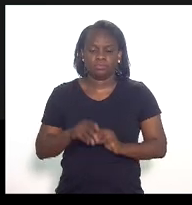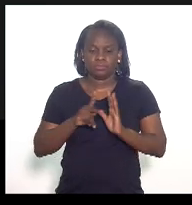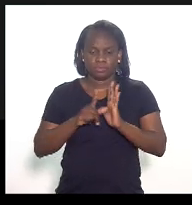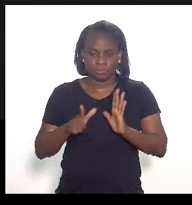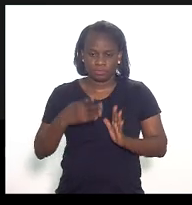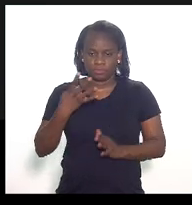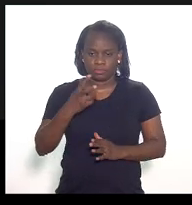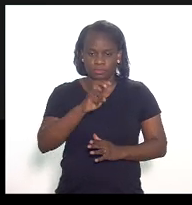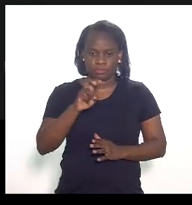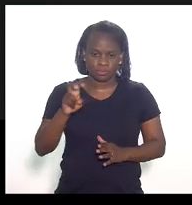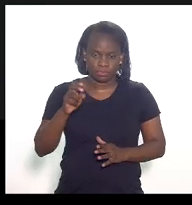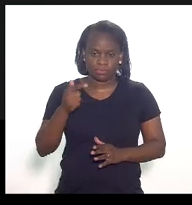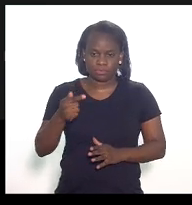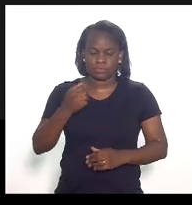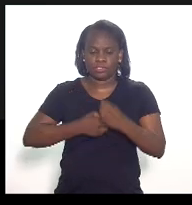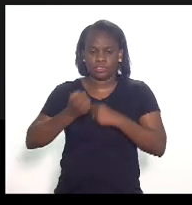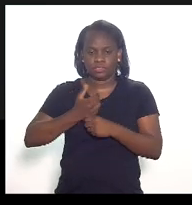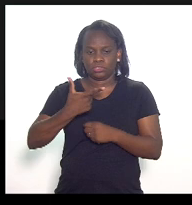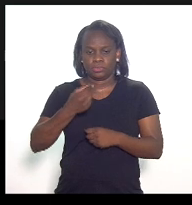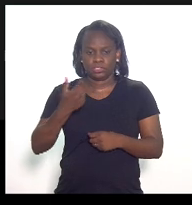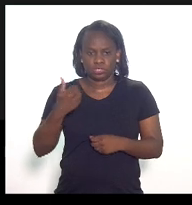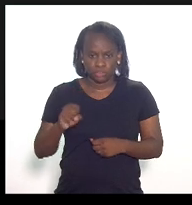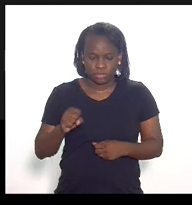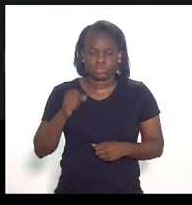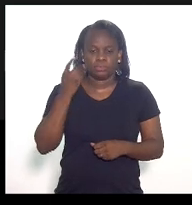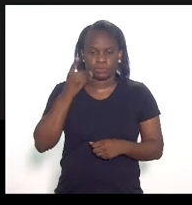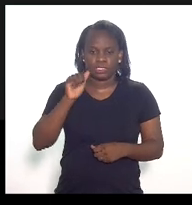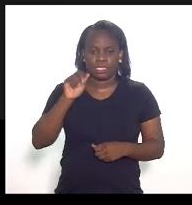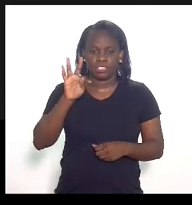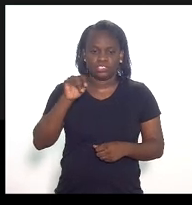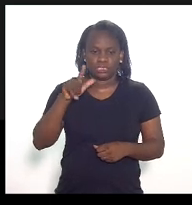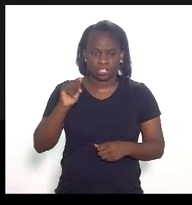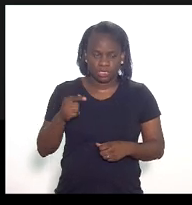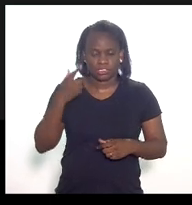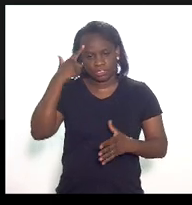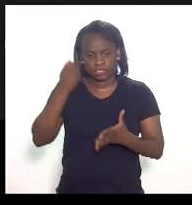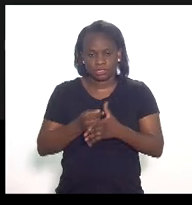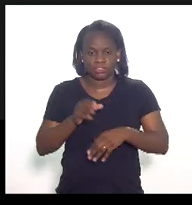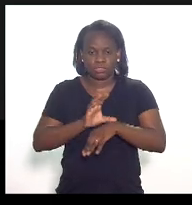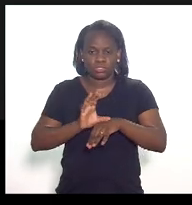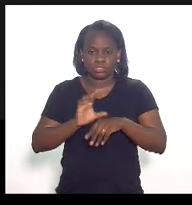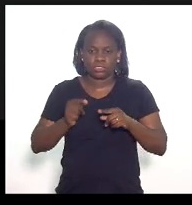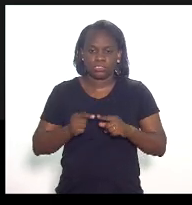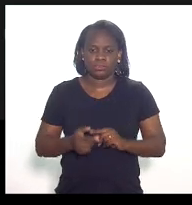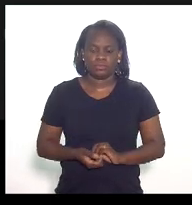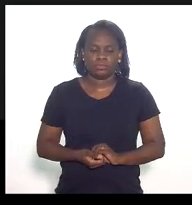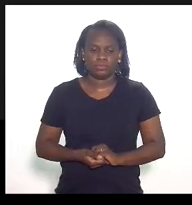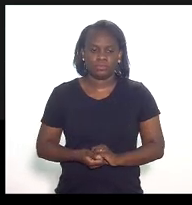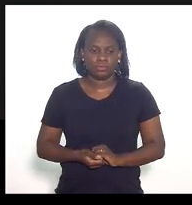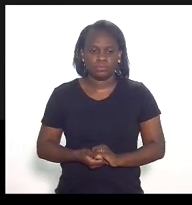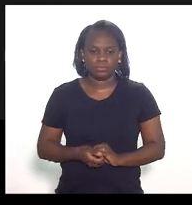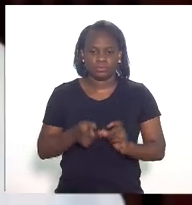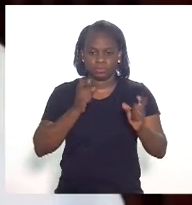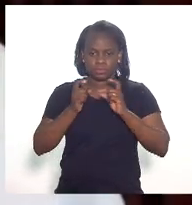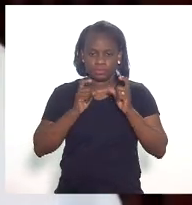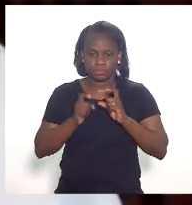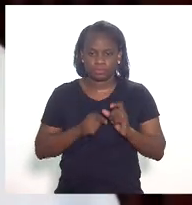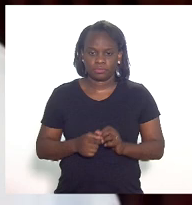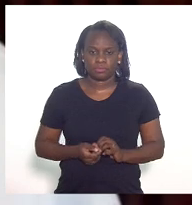de lei 4557-2018, de autoria do deputado Átila Nunes, o parecer é pela constitucionalidade. Em